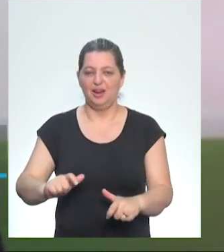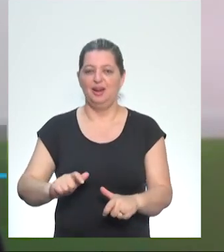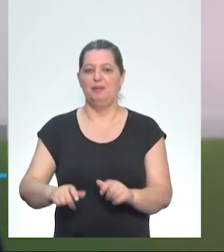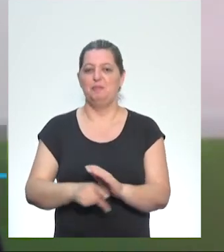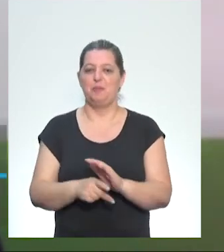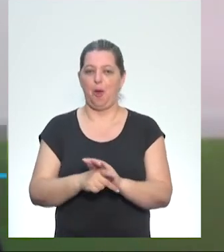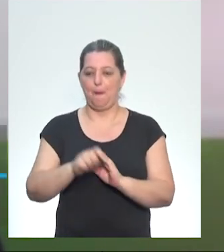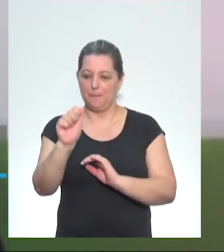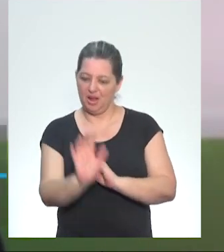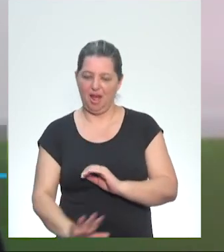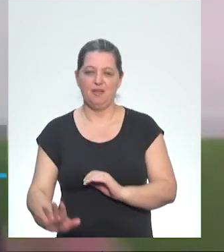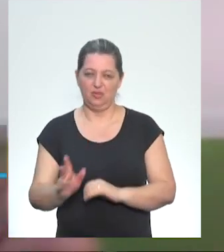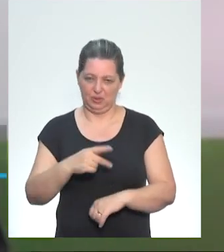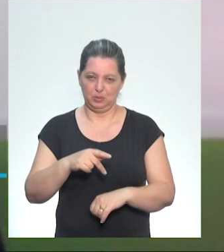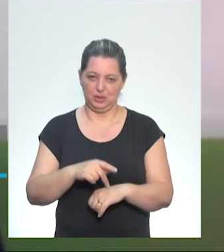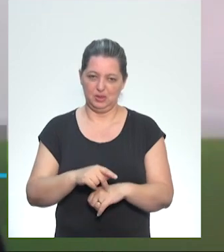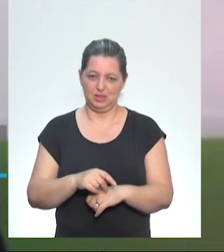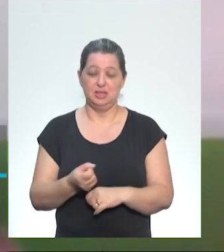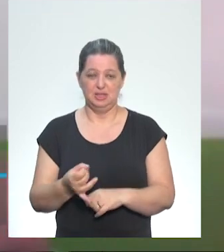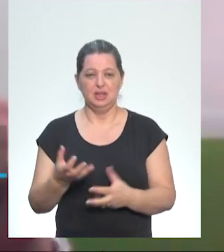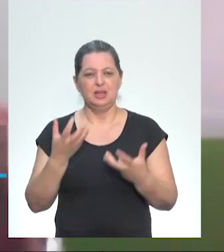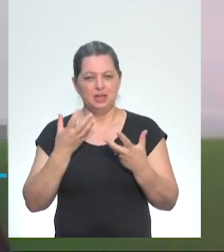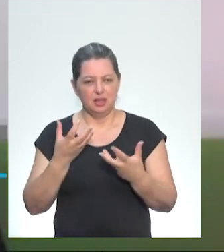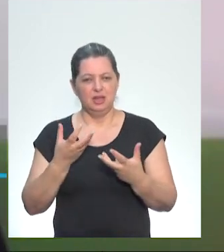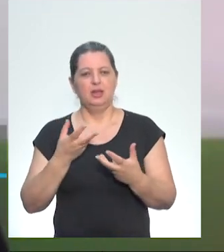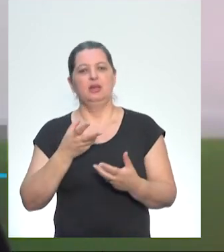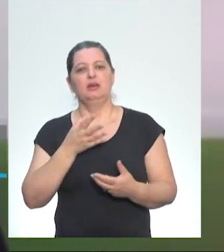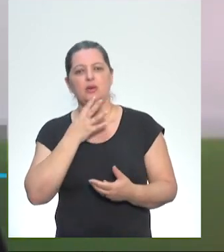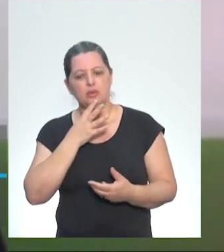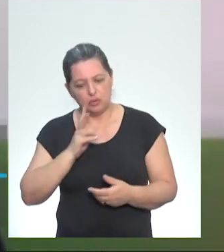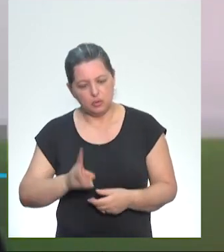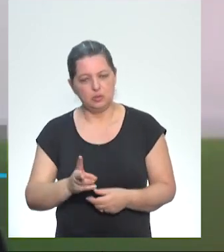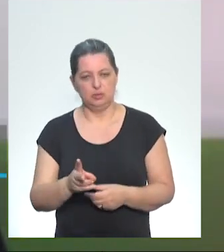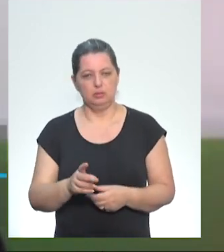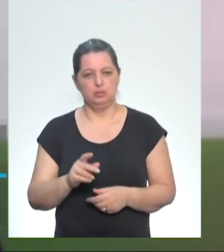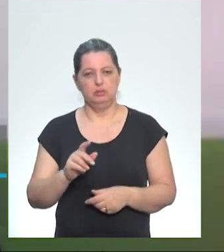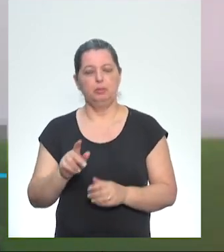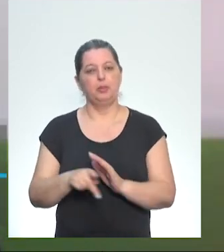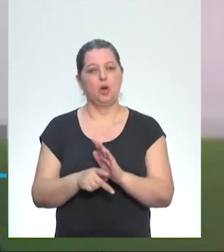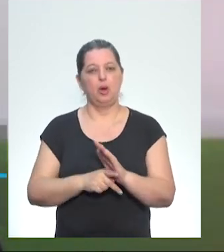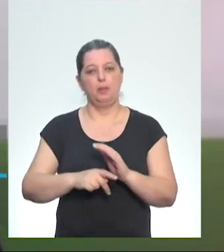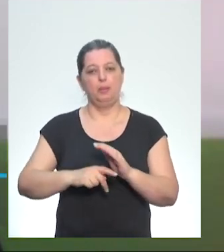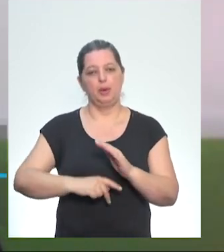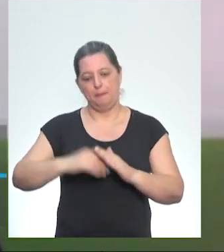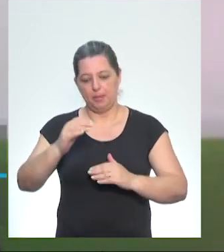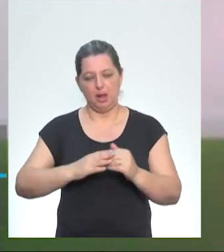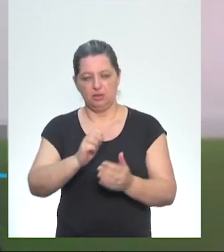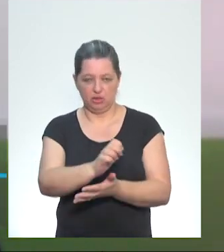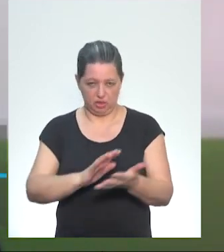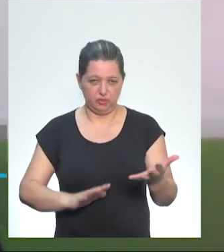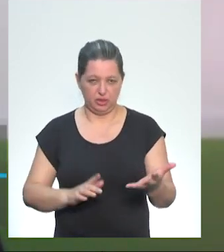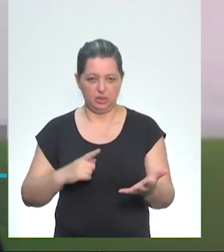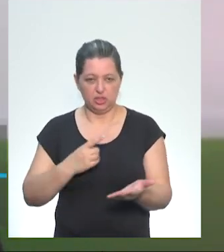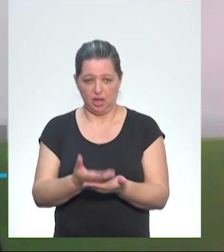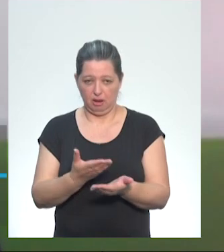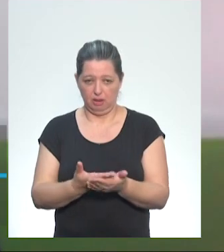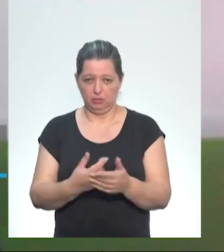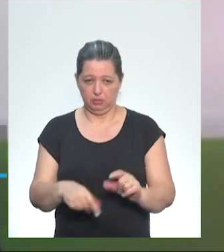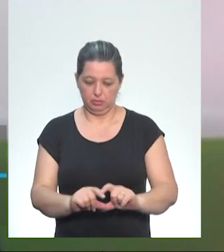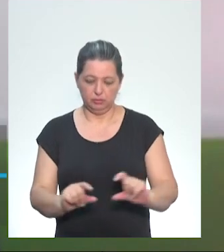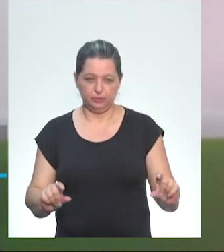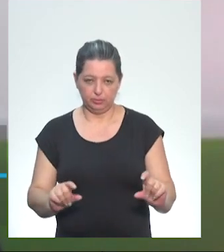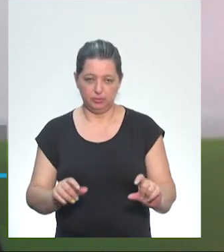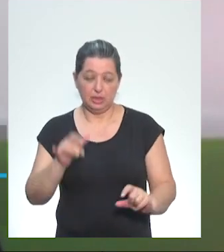você quer conhecer um pouco mais sobre o Centro de Inovação, sobre as nossas atividades, as nossas aulas, então está aparecendo aí para você aqui embaixo. Primeiro, o